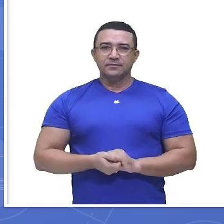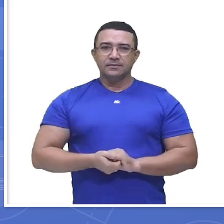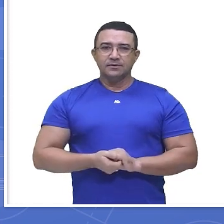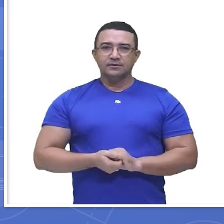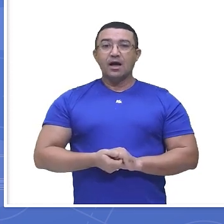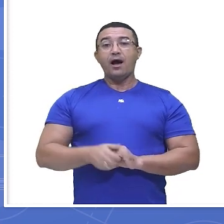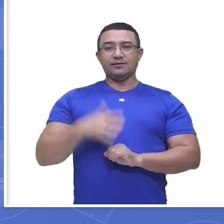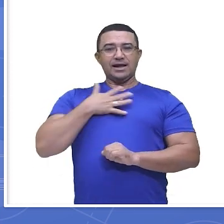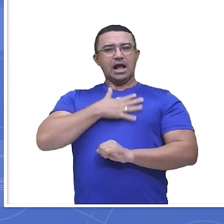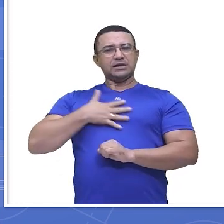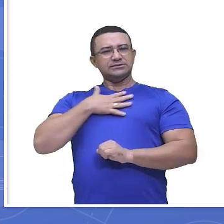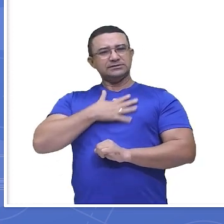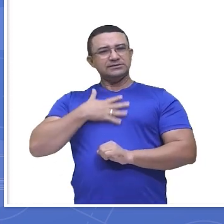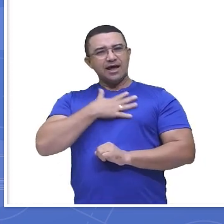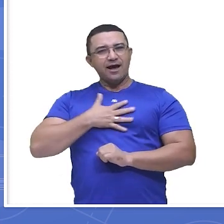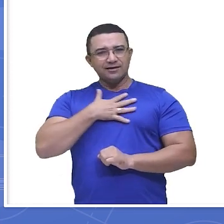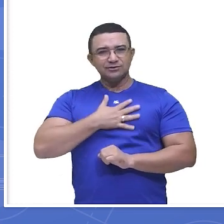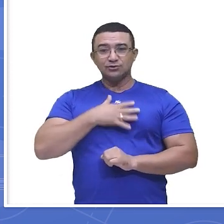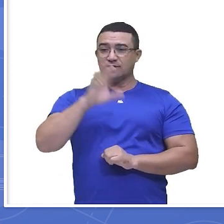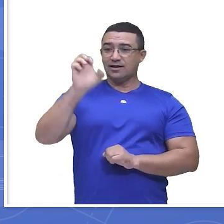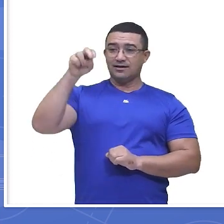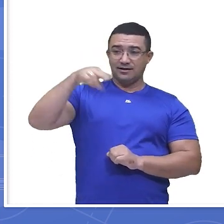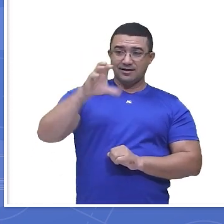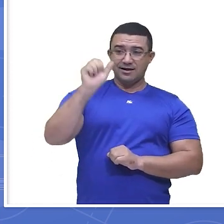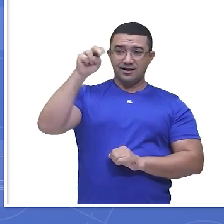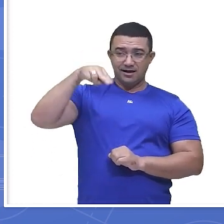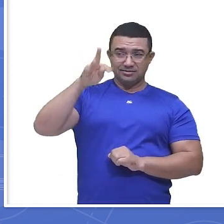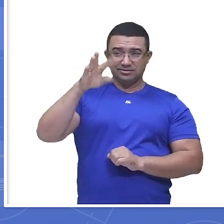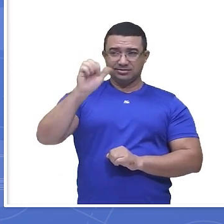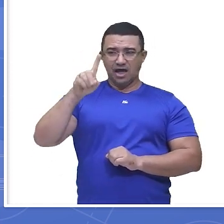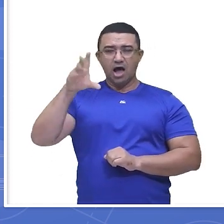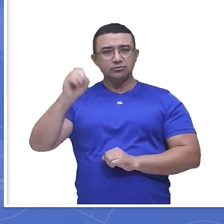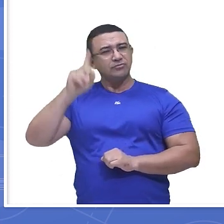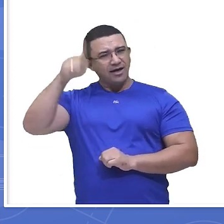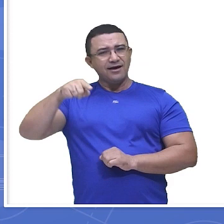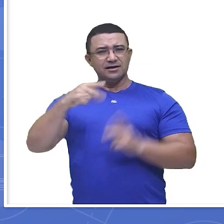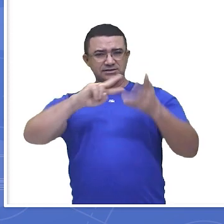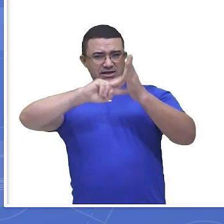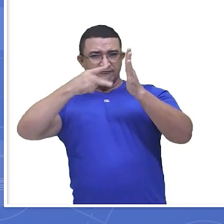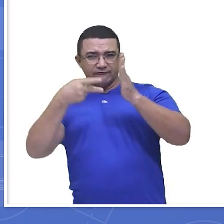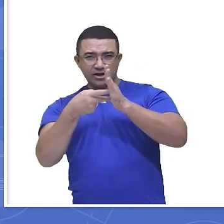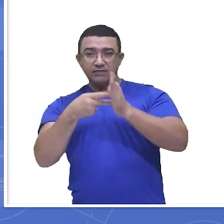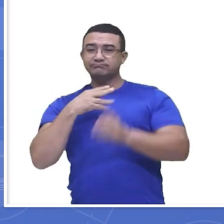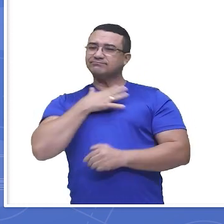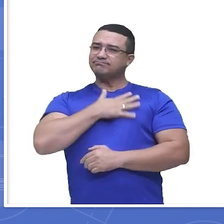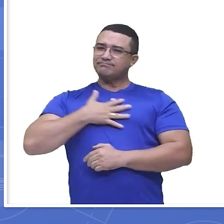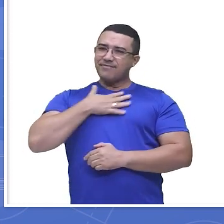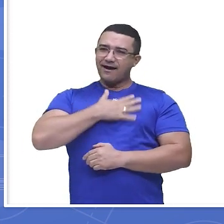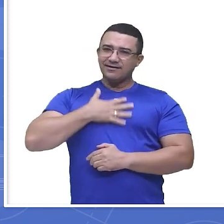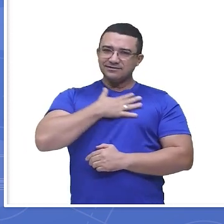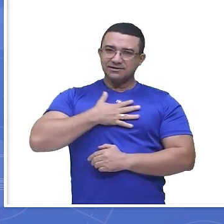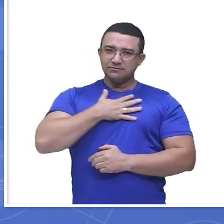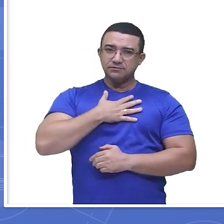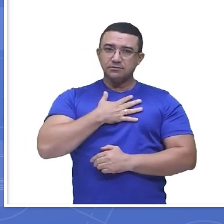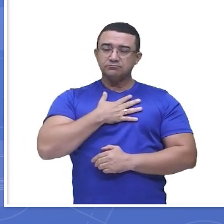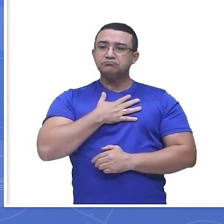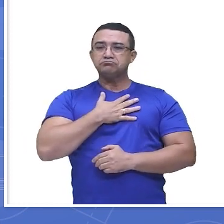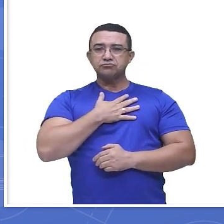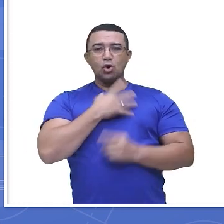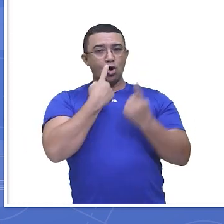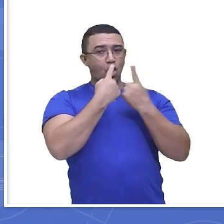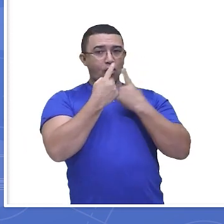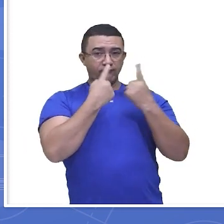encantado é tipo assim, há muito prazer, o prazer enorme em conhecê-la. Então, esse diálogo aqui